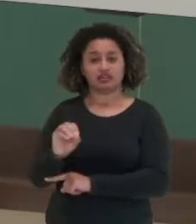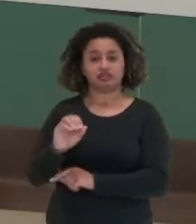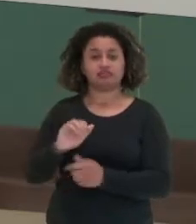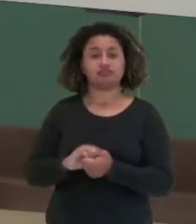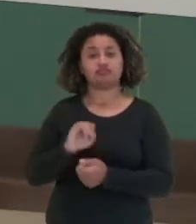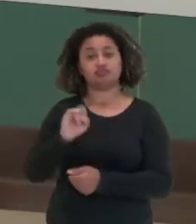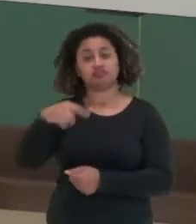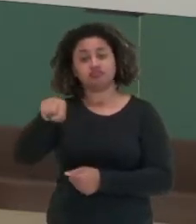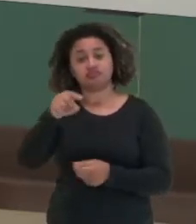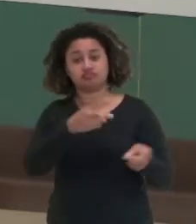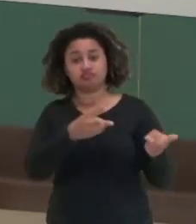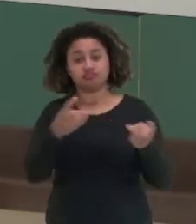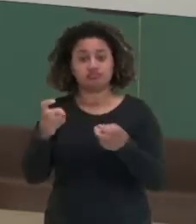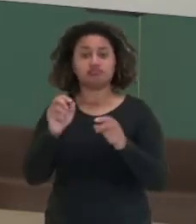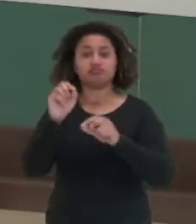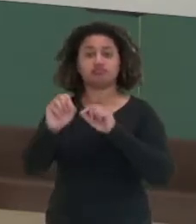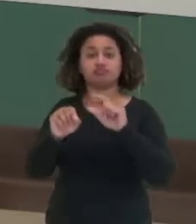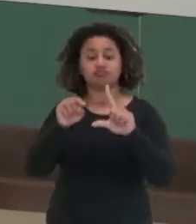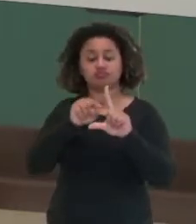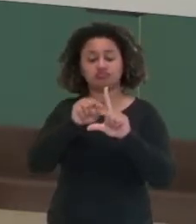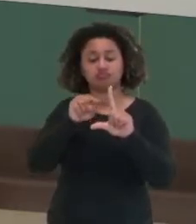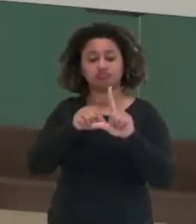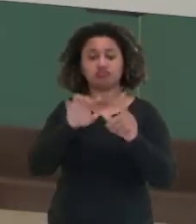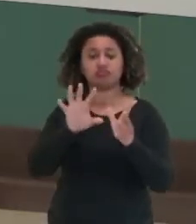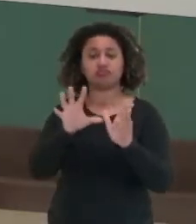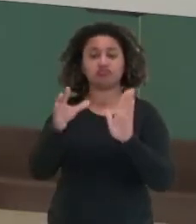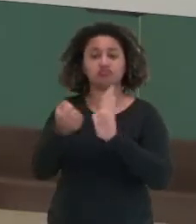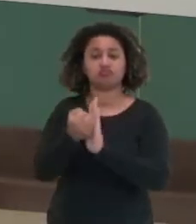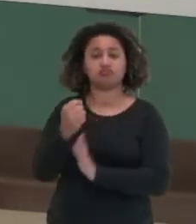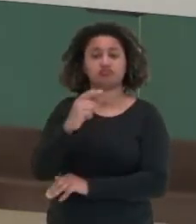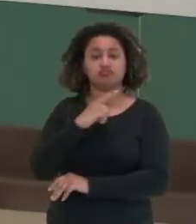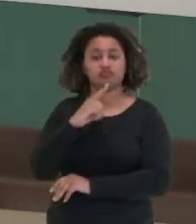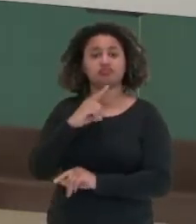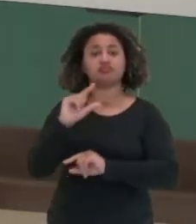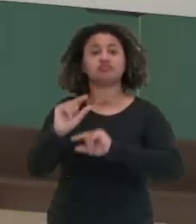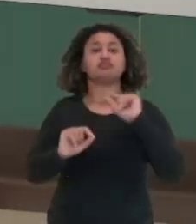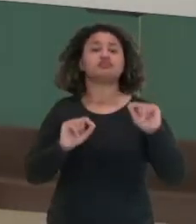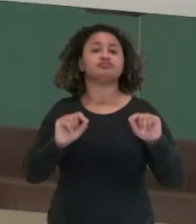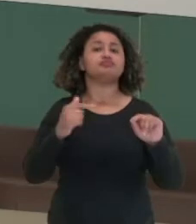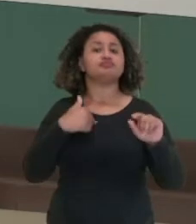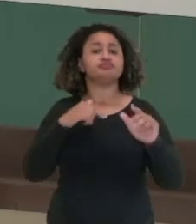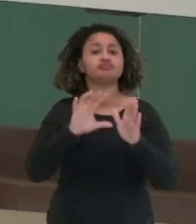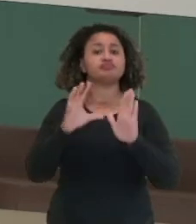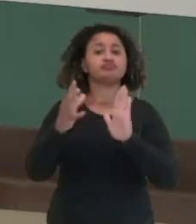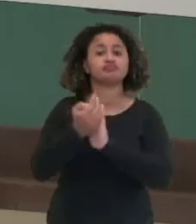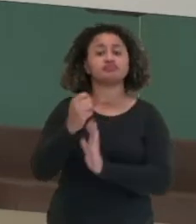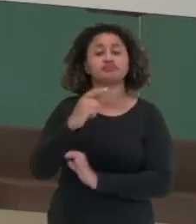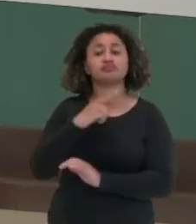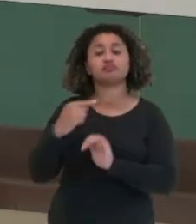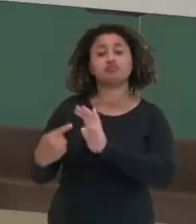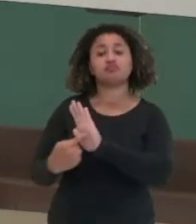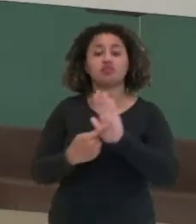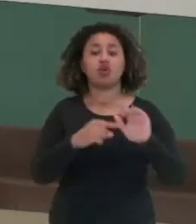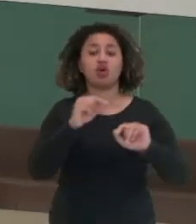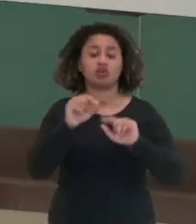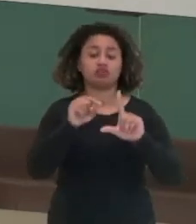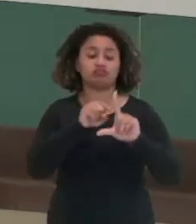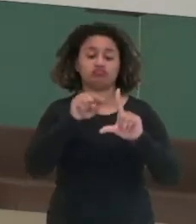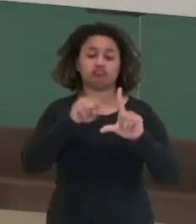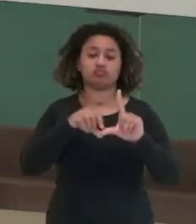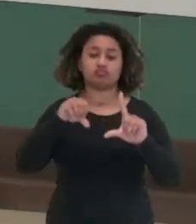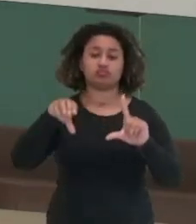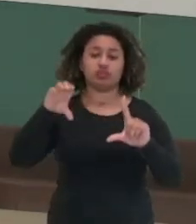vocês observarem esse símbolozinho aqui, olha só, esse símbolozinho indica um ângulo de